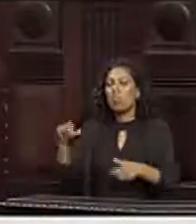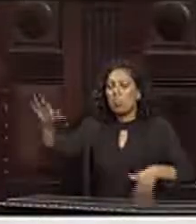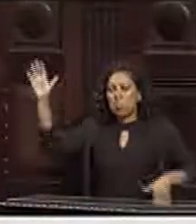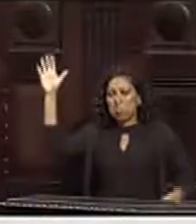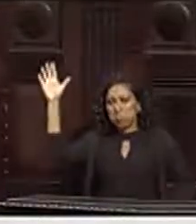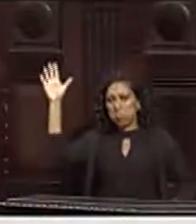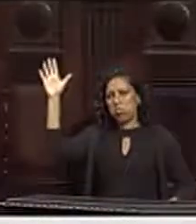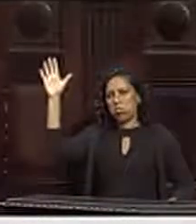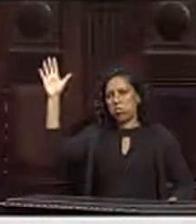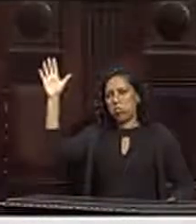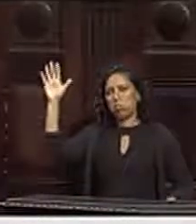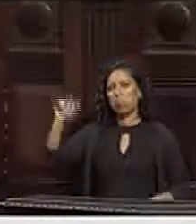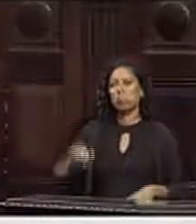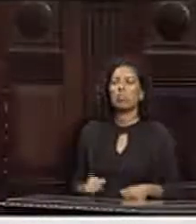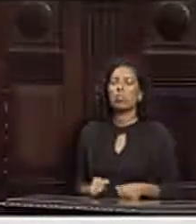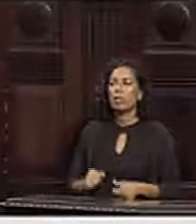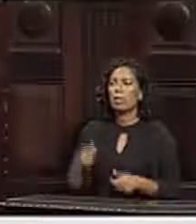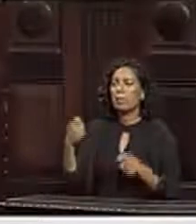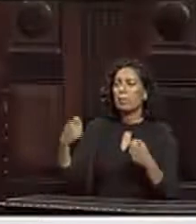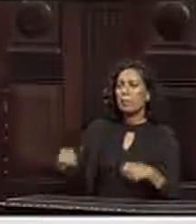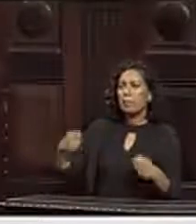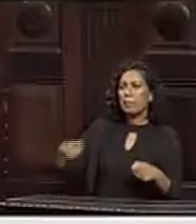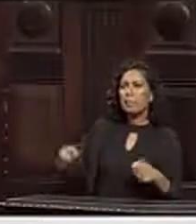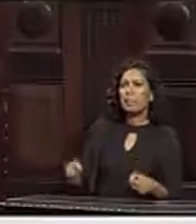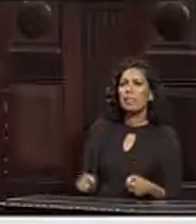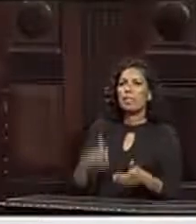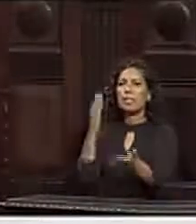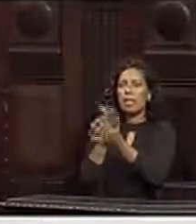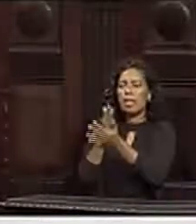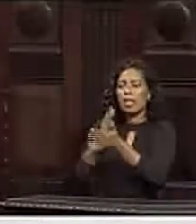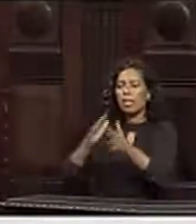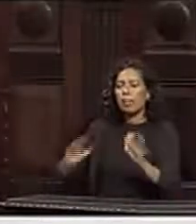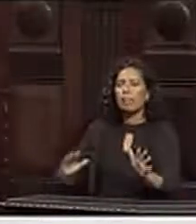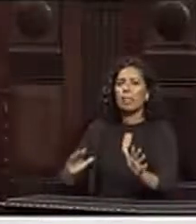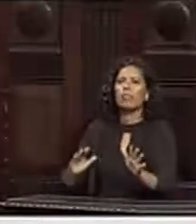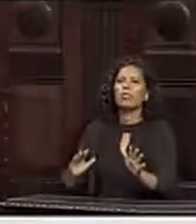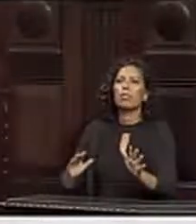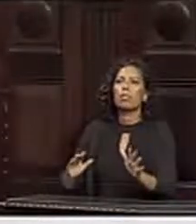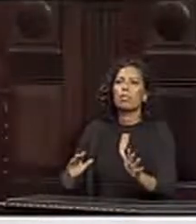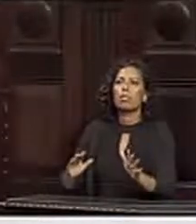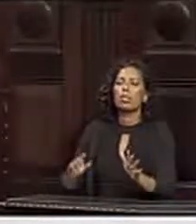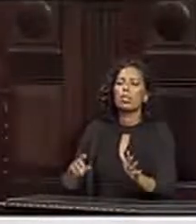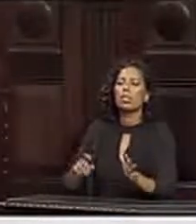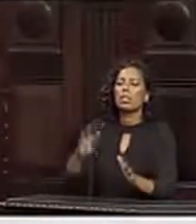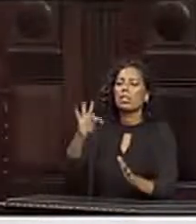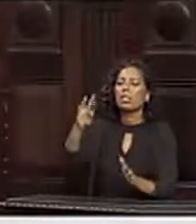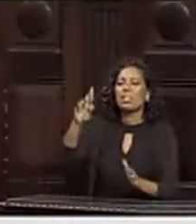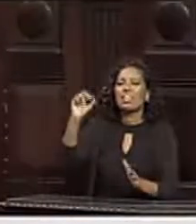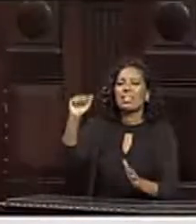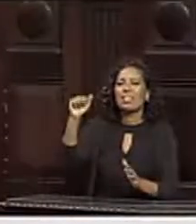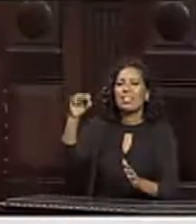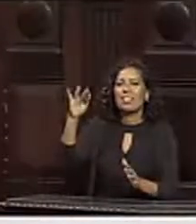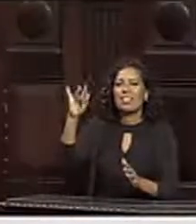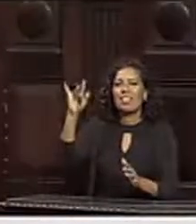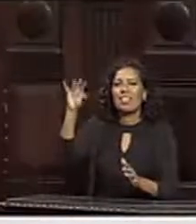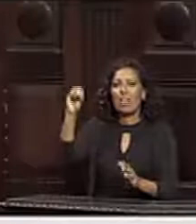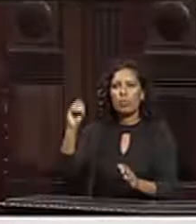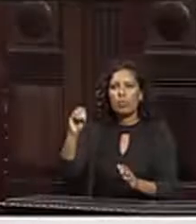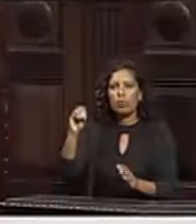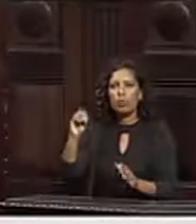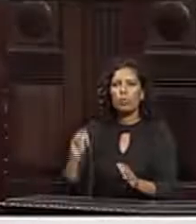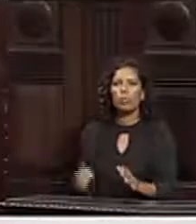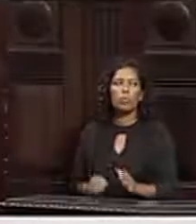Reduziram o crime organizado ao tráfico de entorpecentes